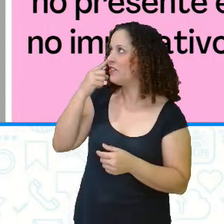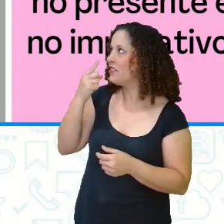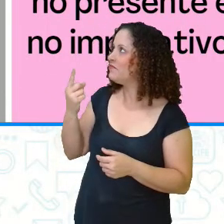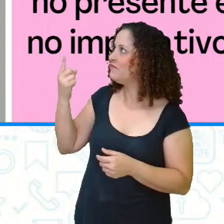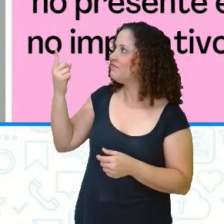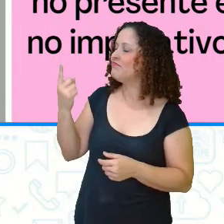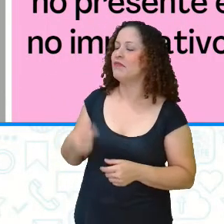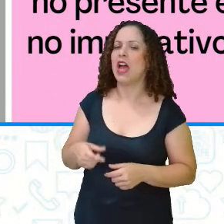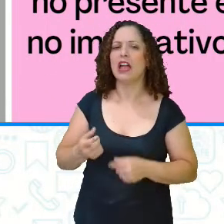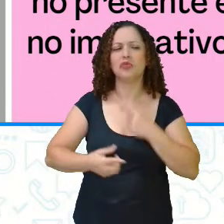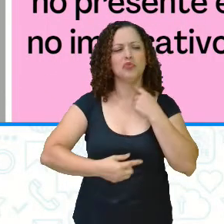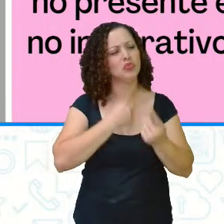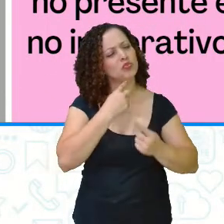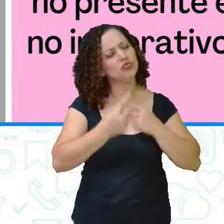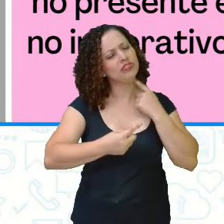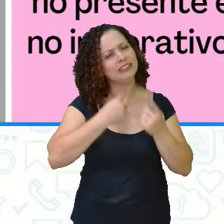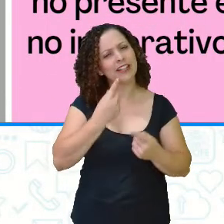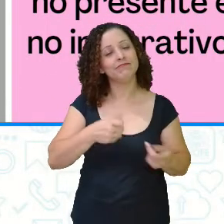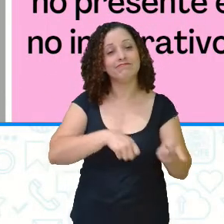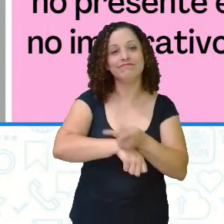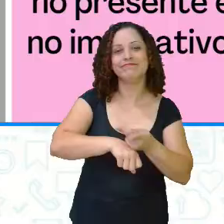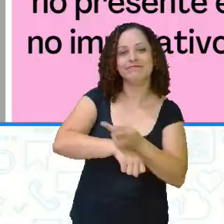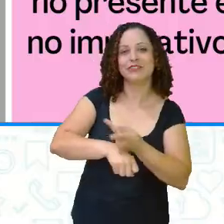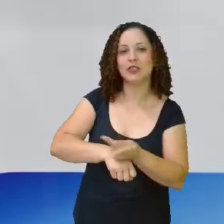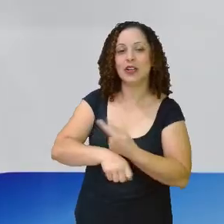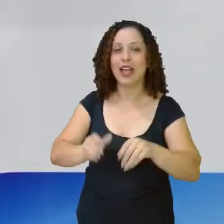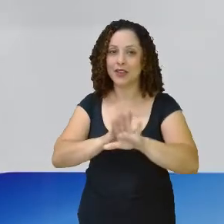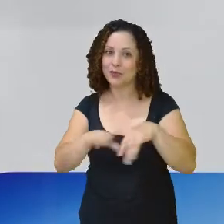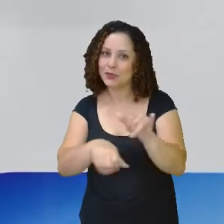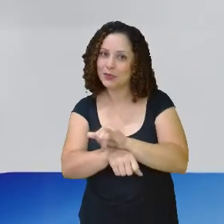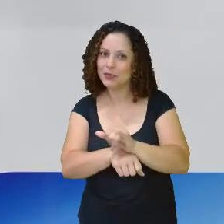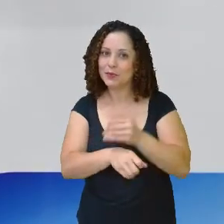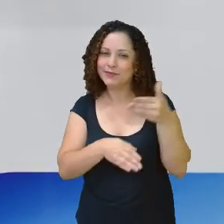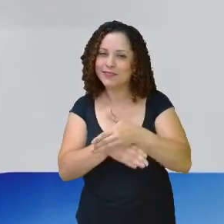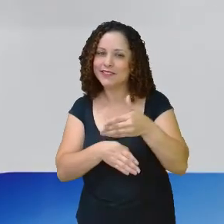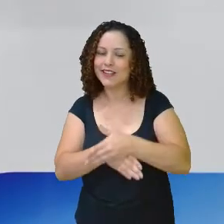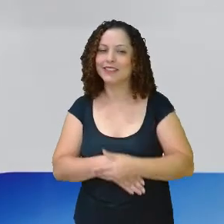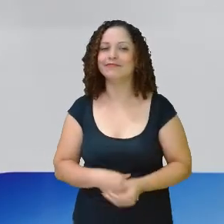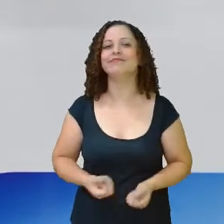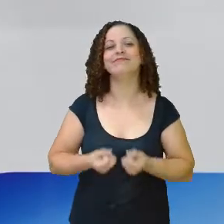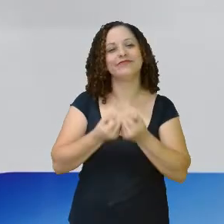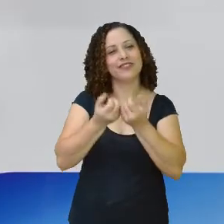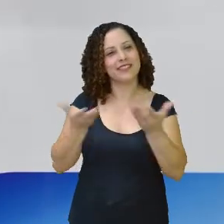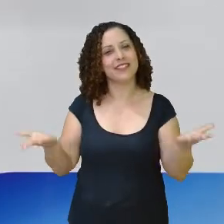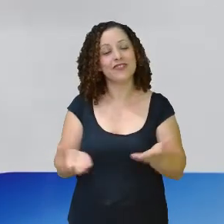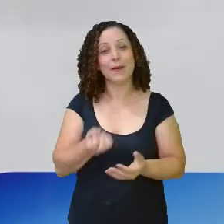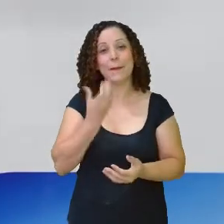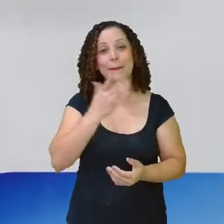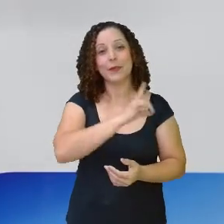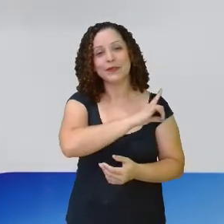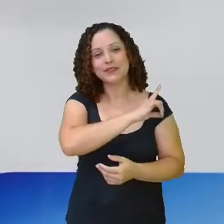ficar em dúvida, como eu falei, ó, vai lá no nosso canal e acessa novamente. Então, eu vou desejar, ó, um